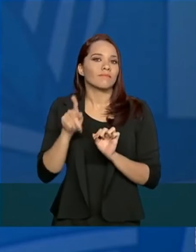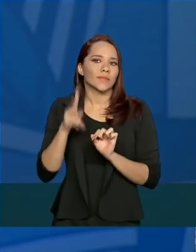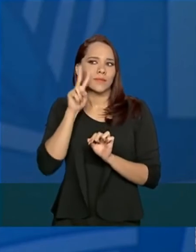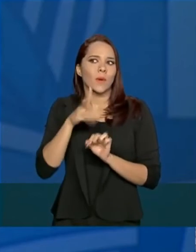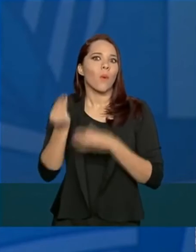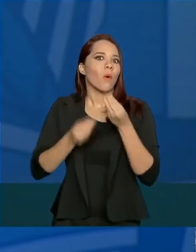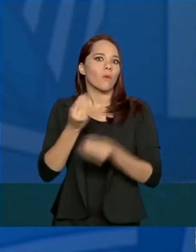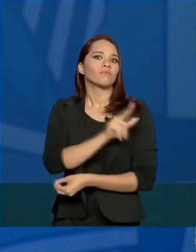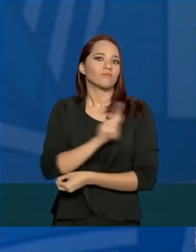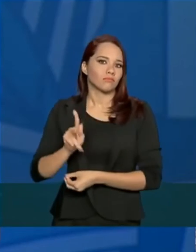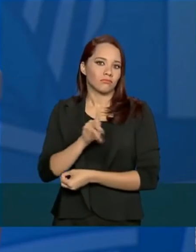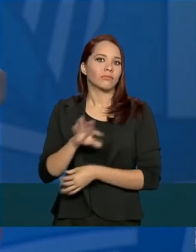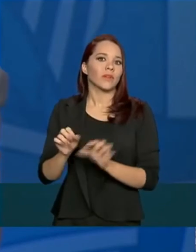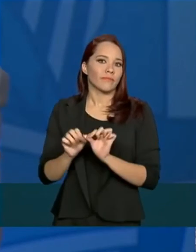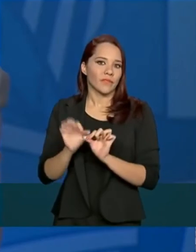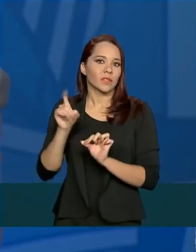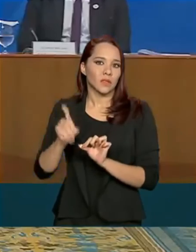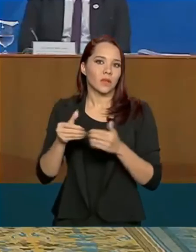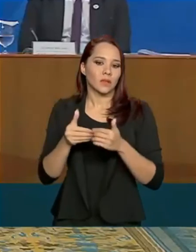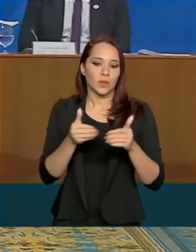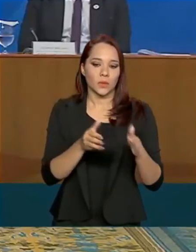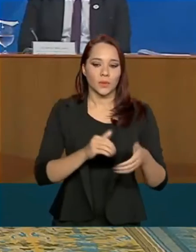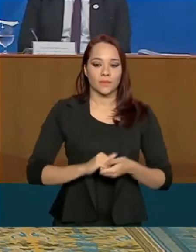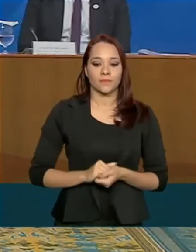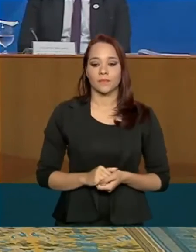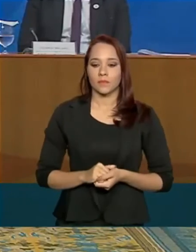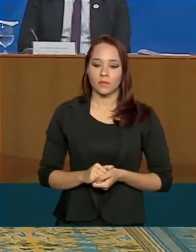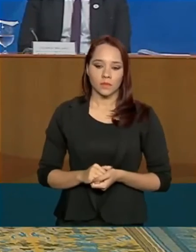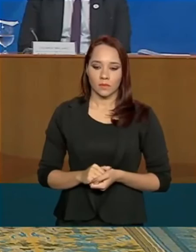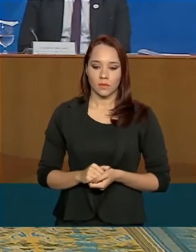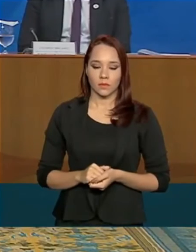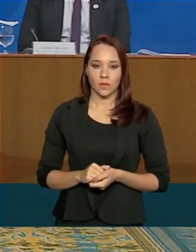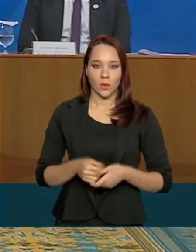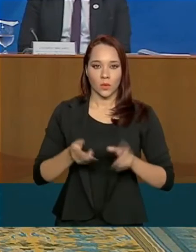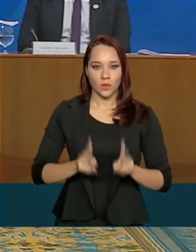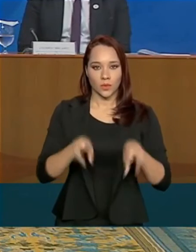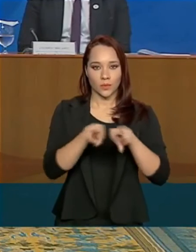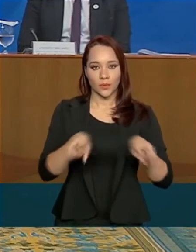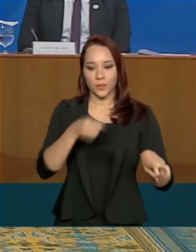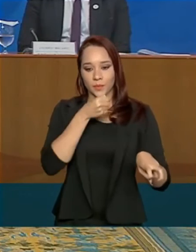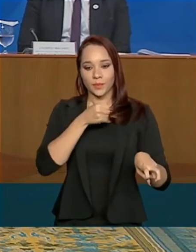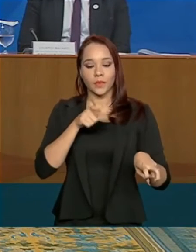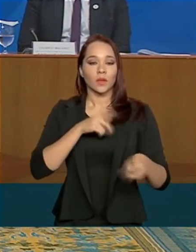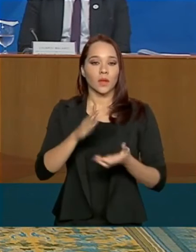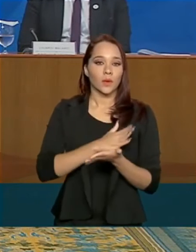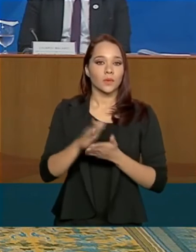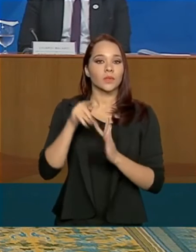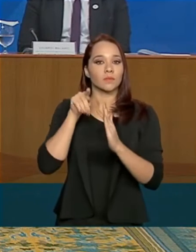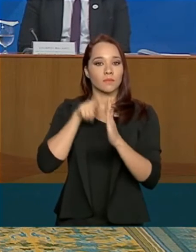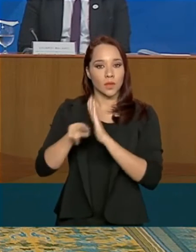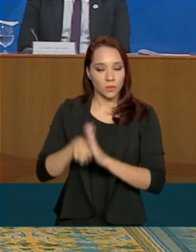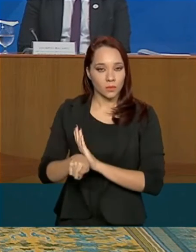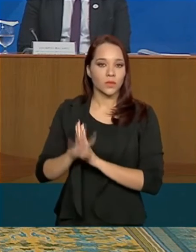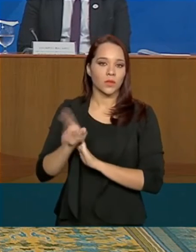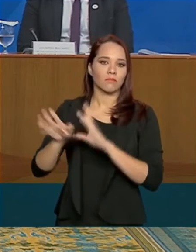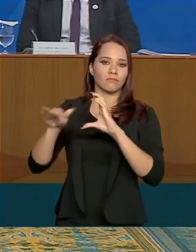deve fazer. Obrigado. Dando sequência à coletiva, nós temos também algumas perguntas que nós